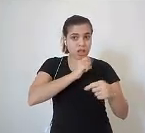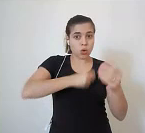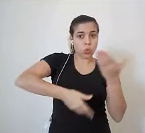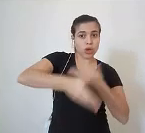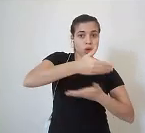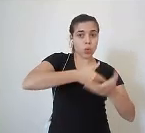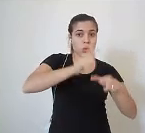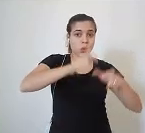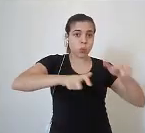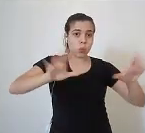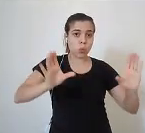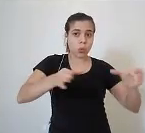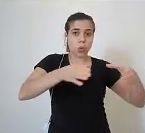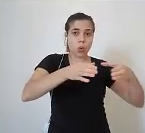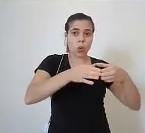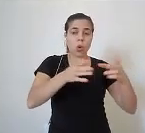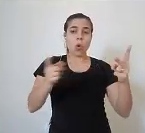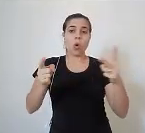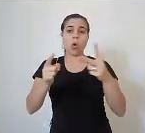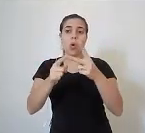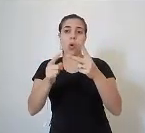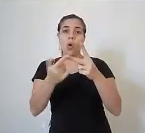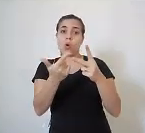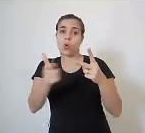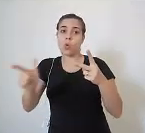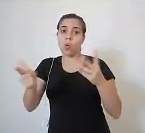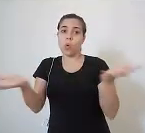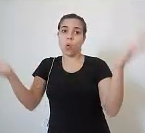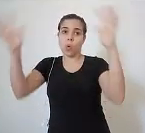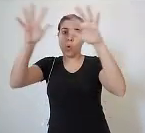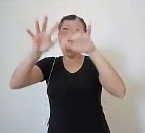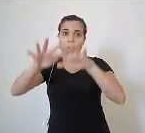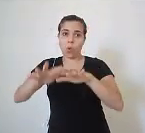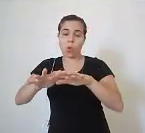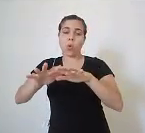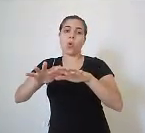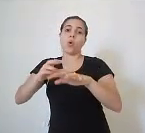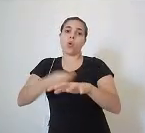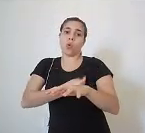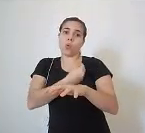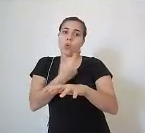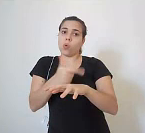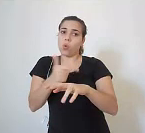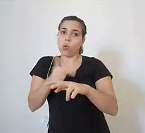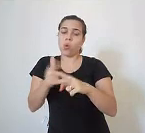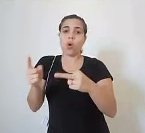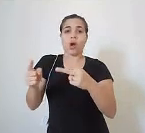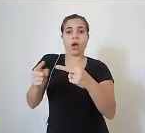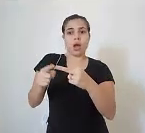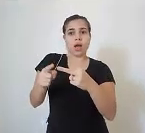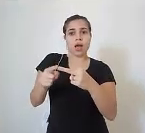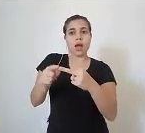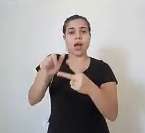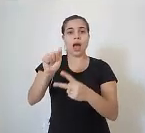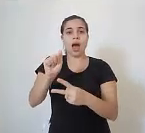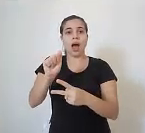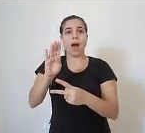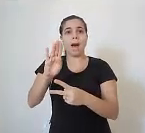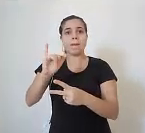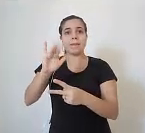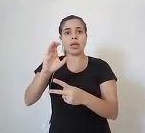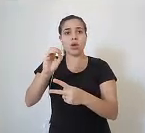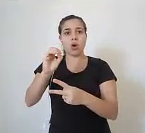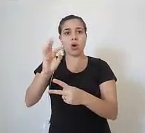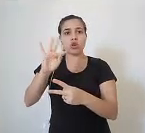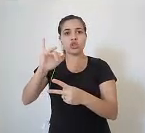da comunidade que está escrito aqui, pelas populações também biológicas, como eu já falei, e o meio abiótico, né, como os fatores